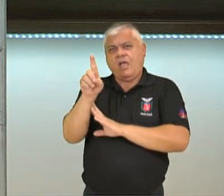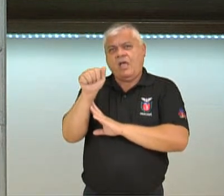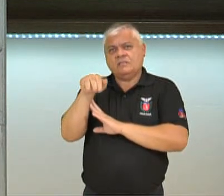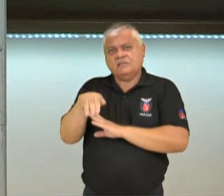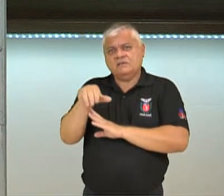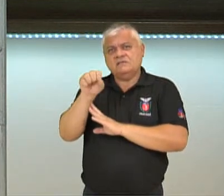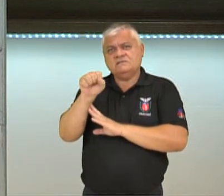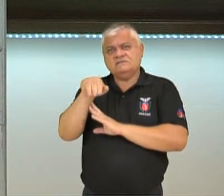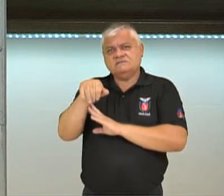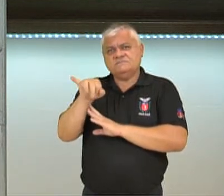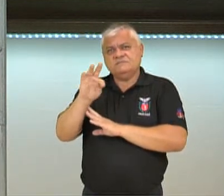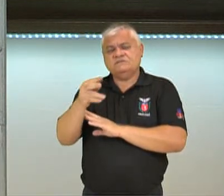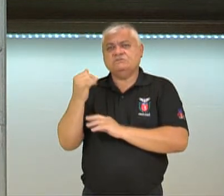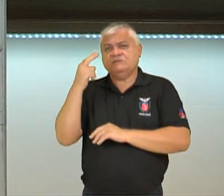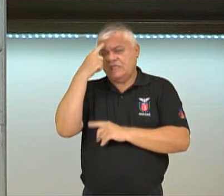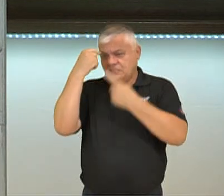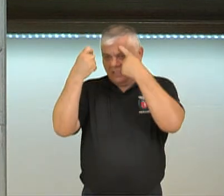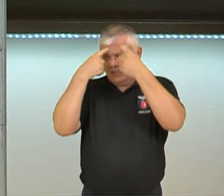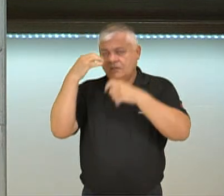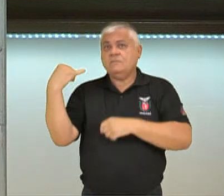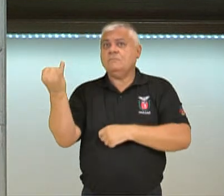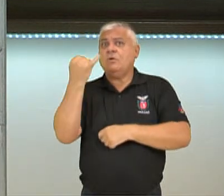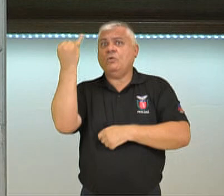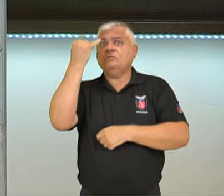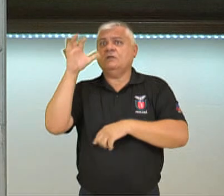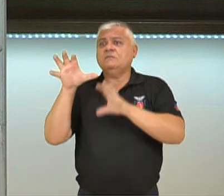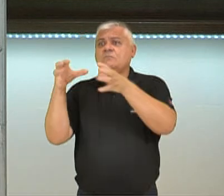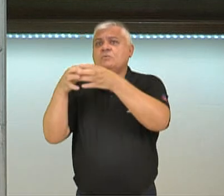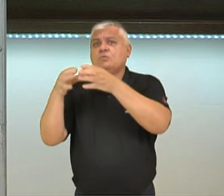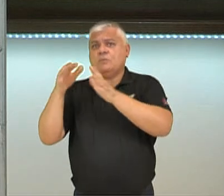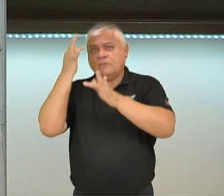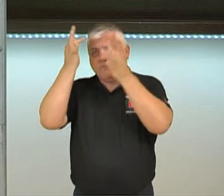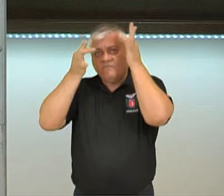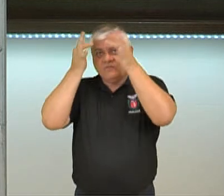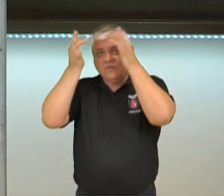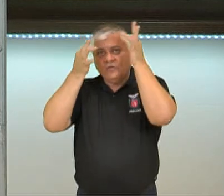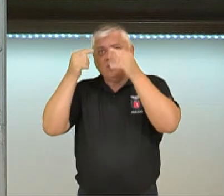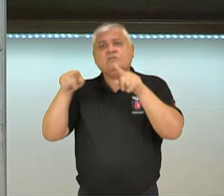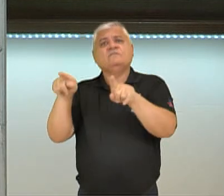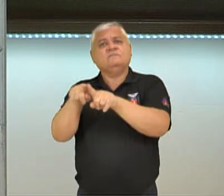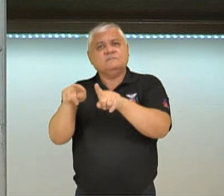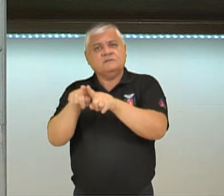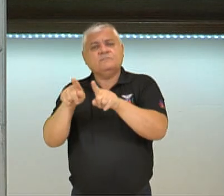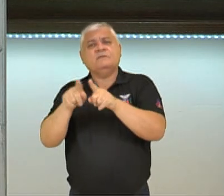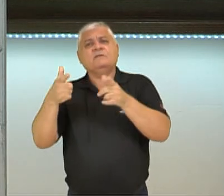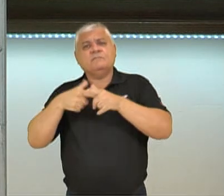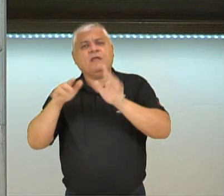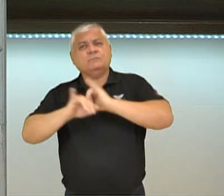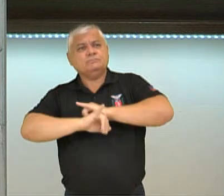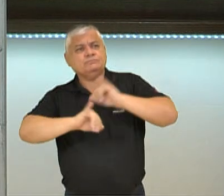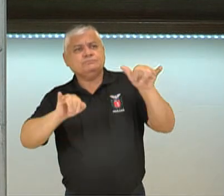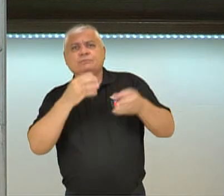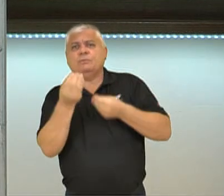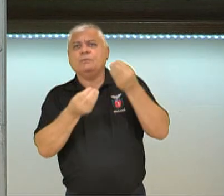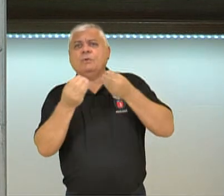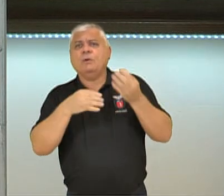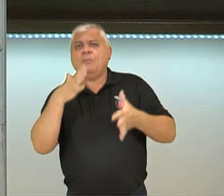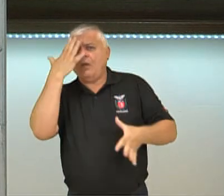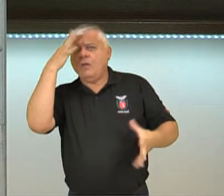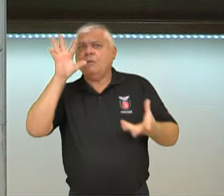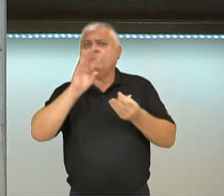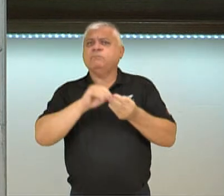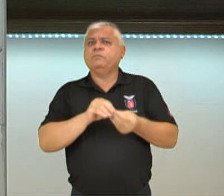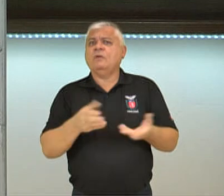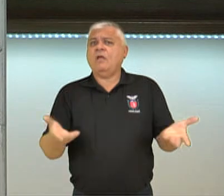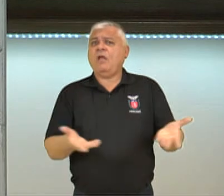extremamente importantes para o movimento iluminista e também para a gente divulgar e chegar em contextos econômicos